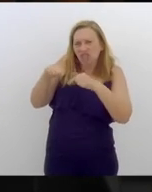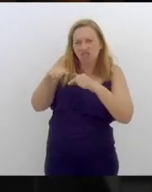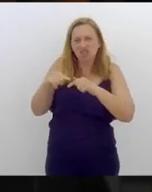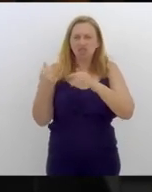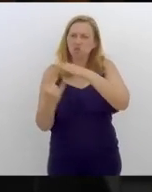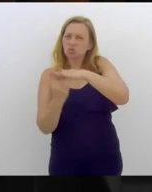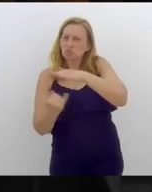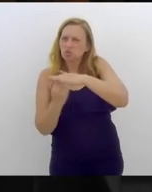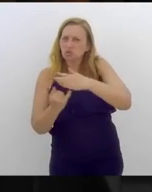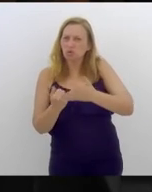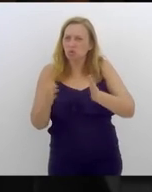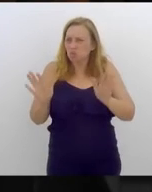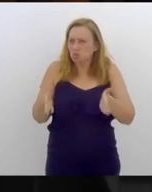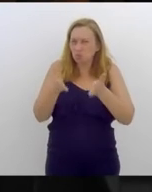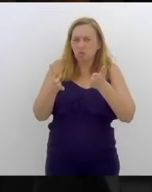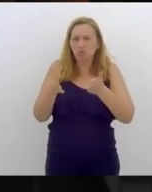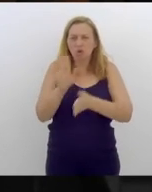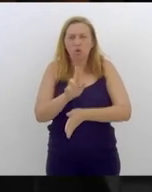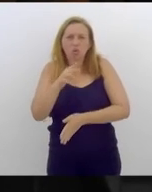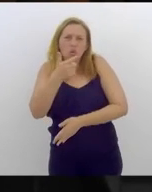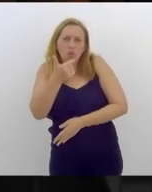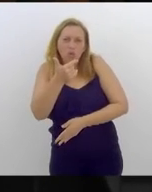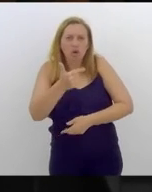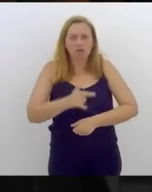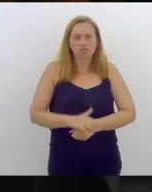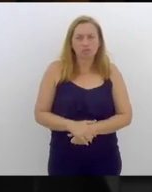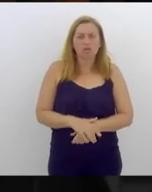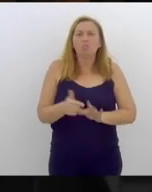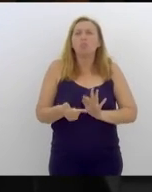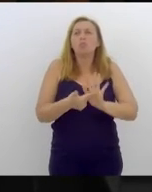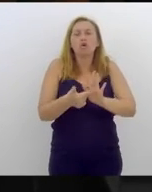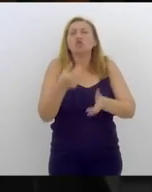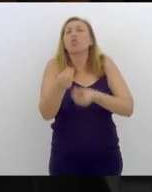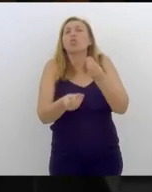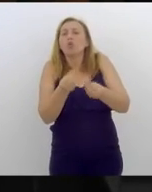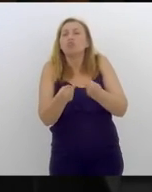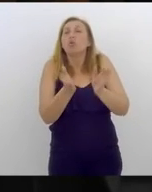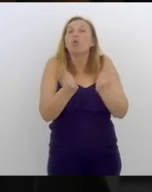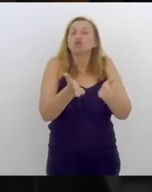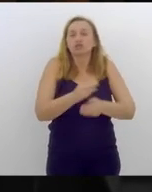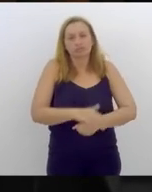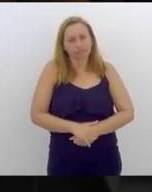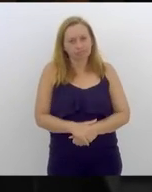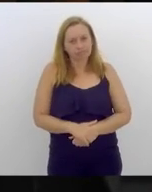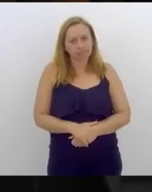de estímulo ao armamento pesado e mostra como hoje